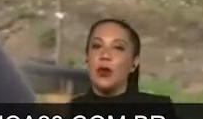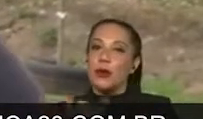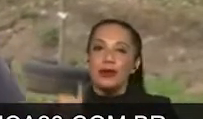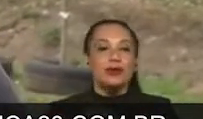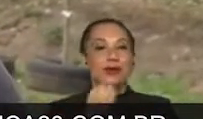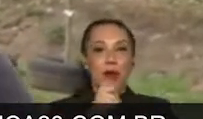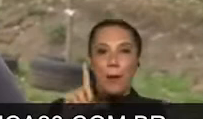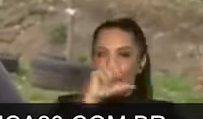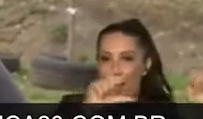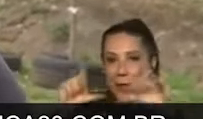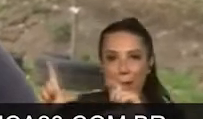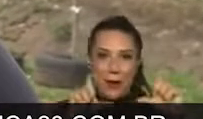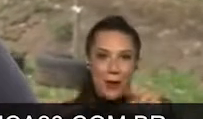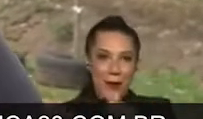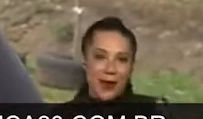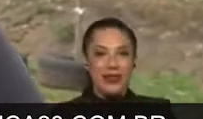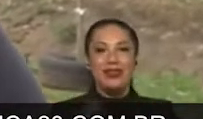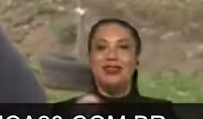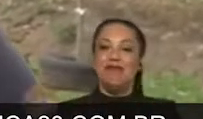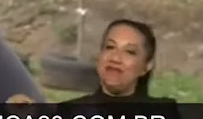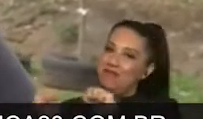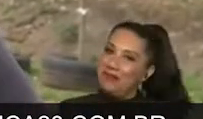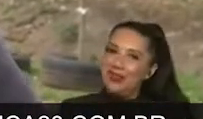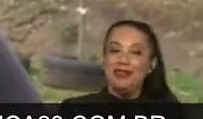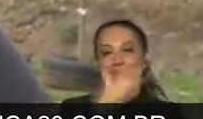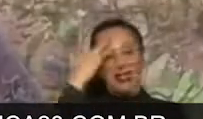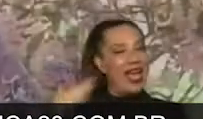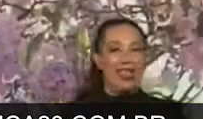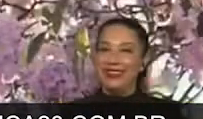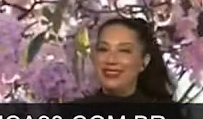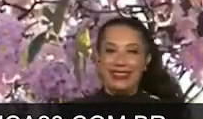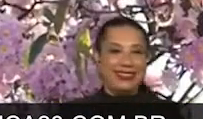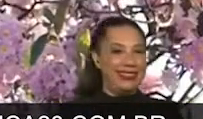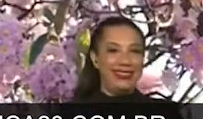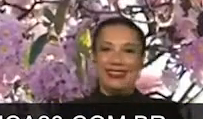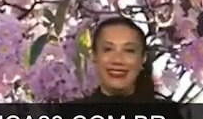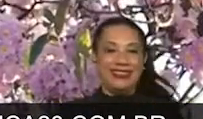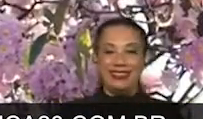bastante foto, quando floresce o pessoal vem e fotografa bastante. É lindo.